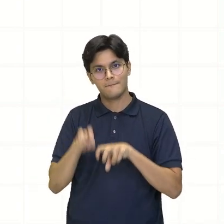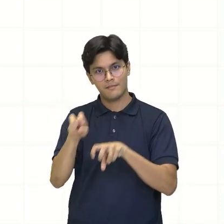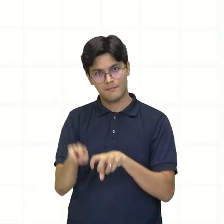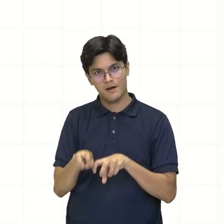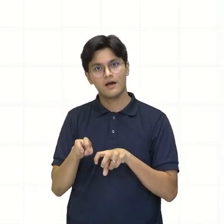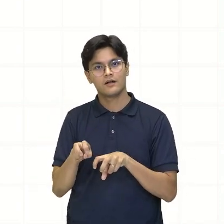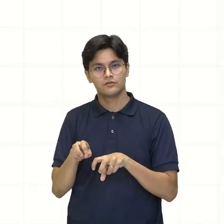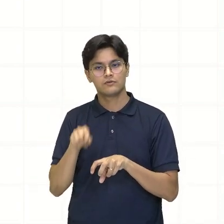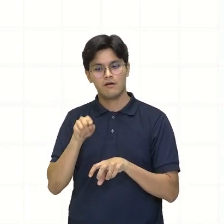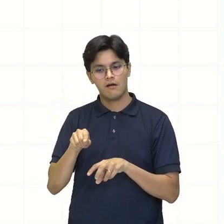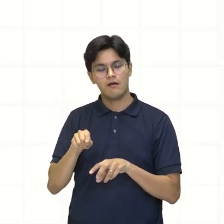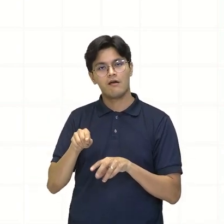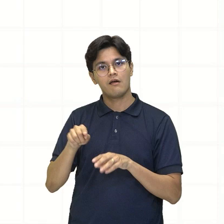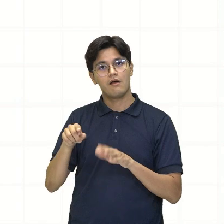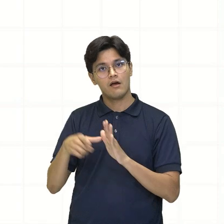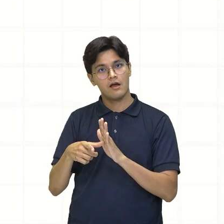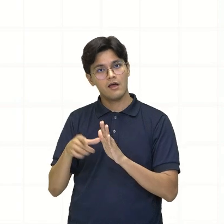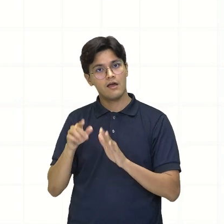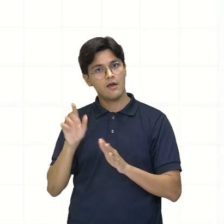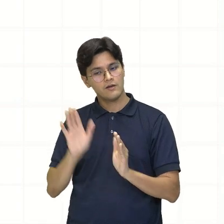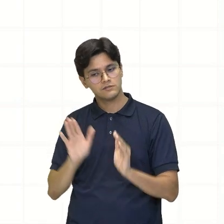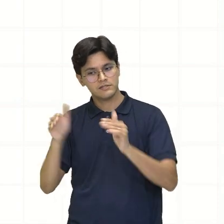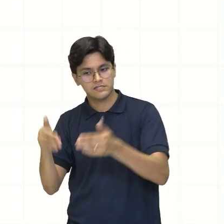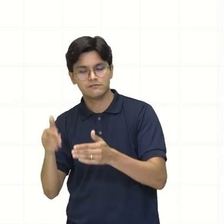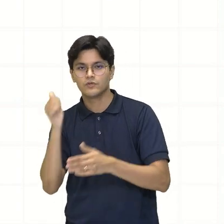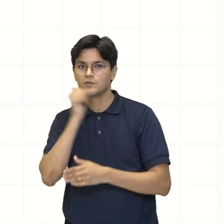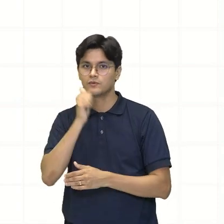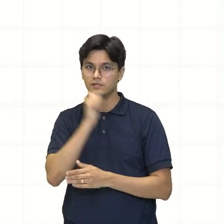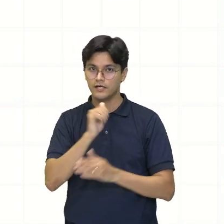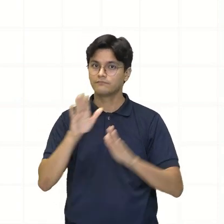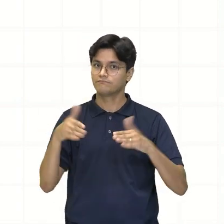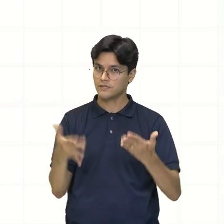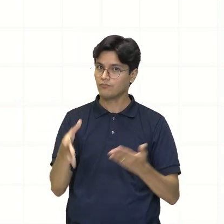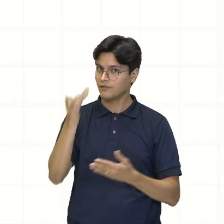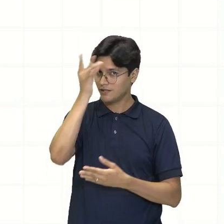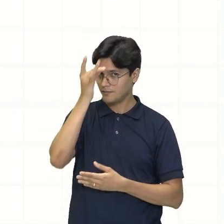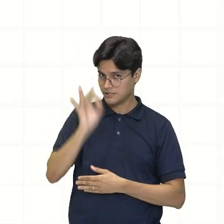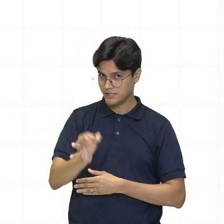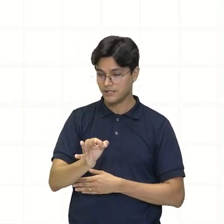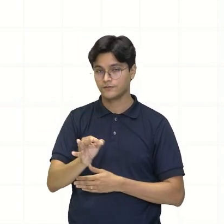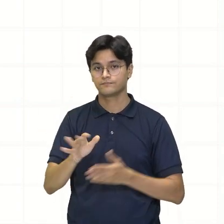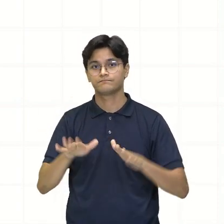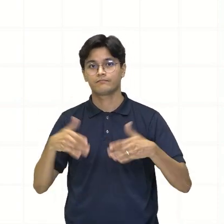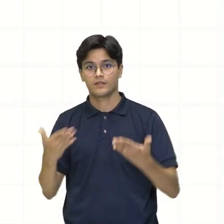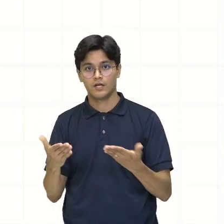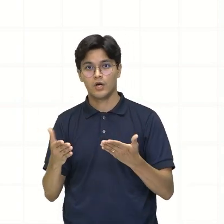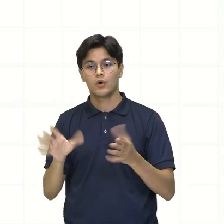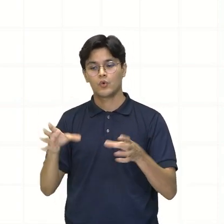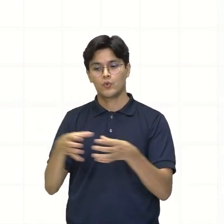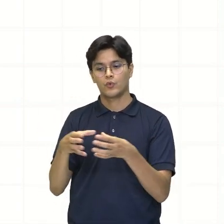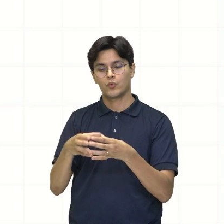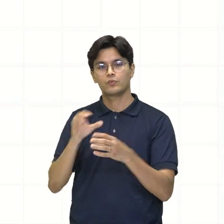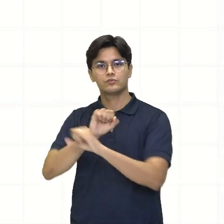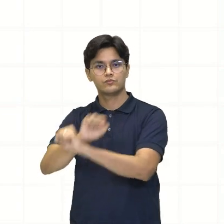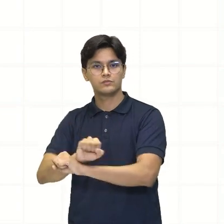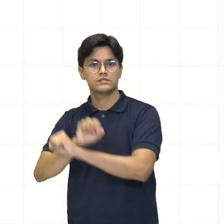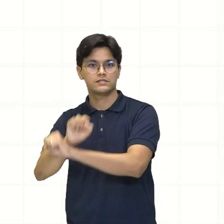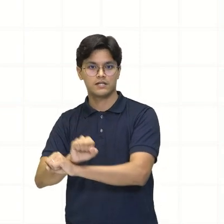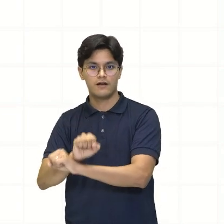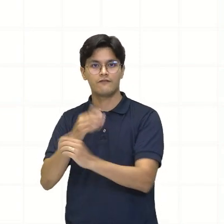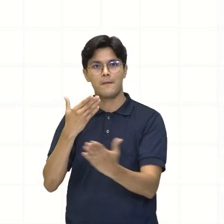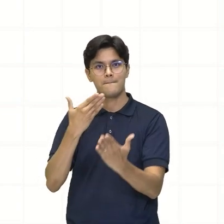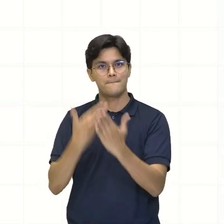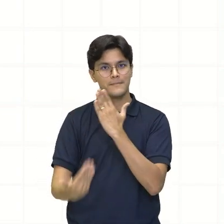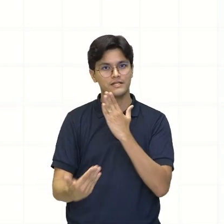às mulheres, tá? Então, tenham isso em mente também. Os escravizados perdiam